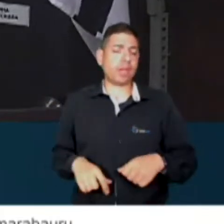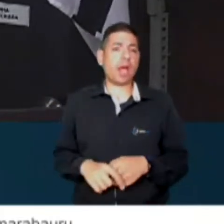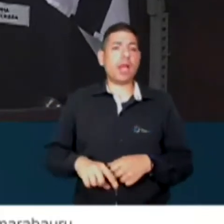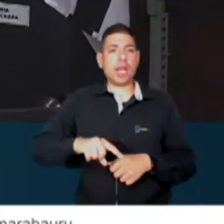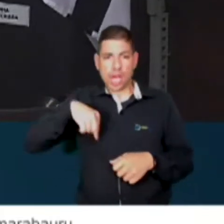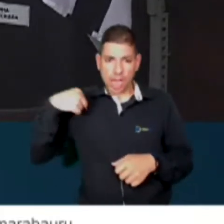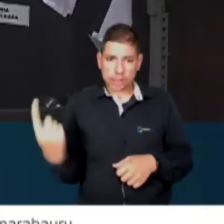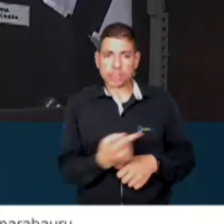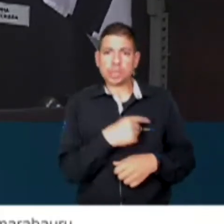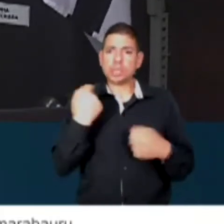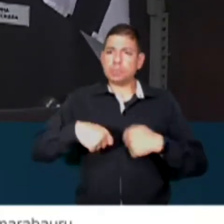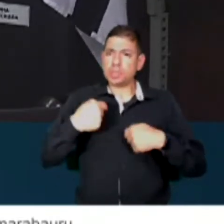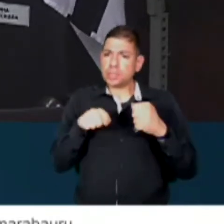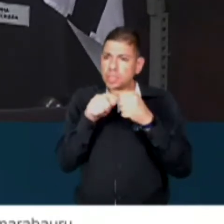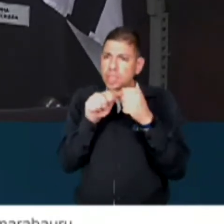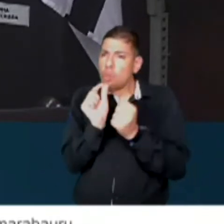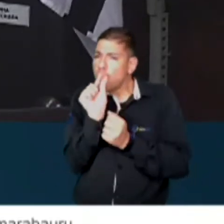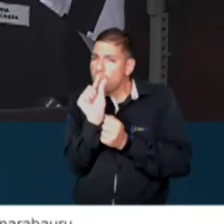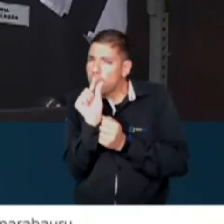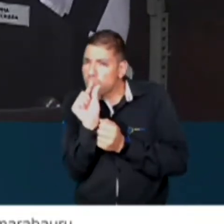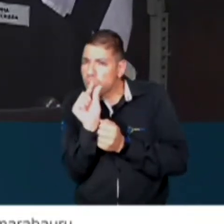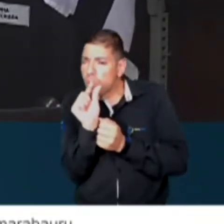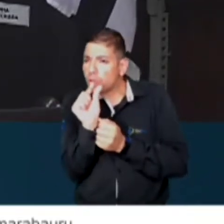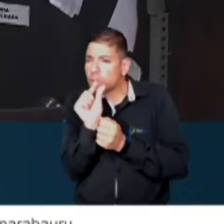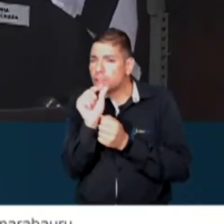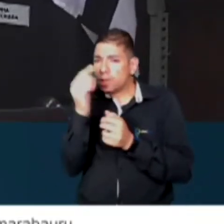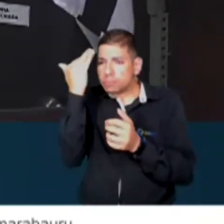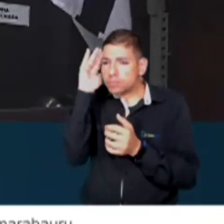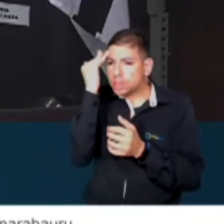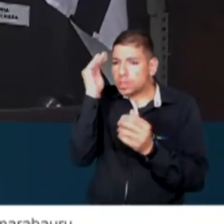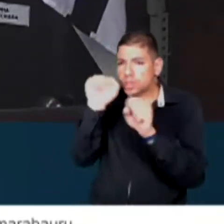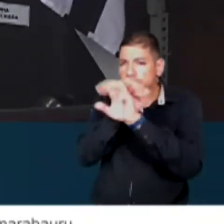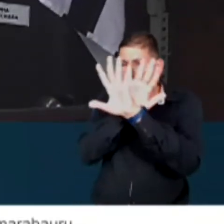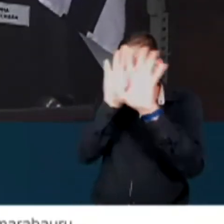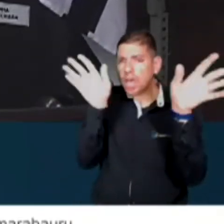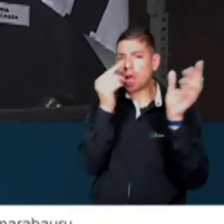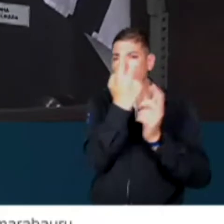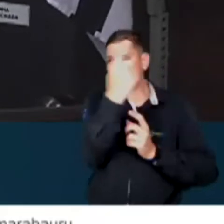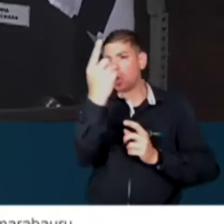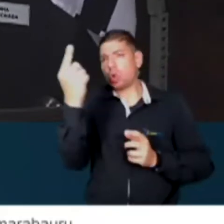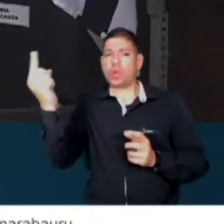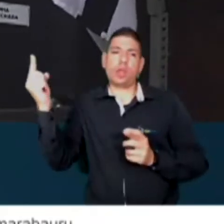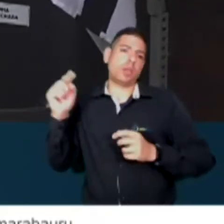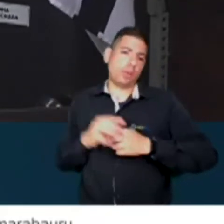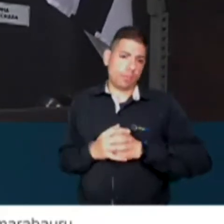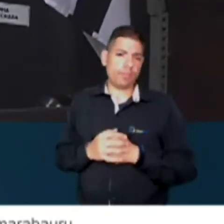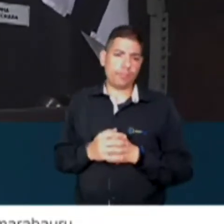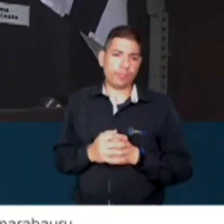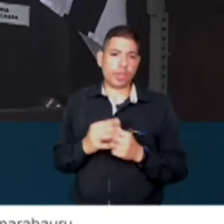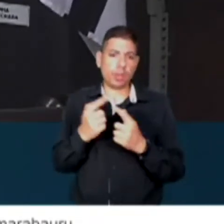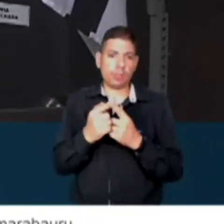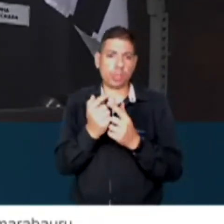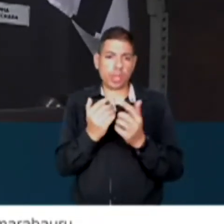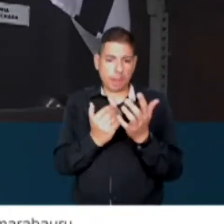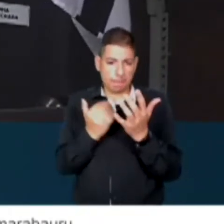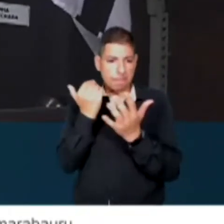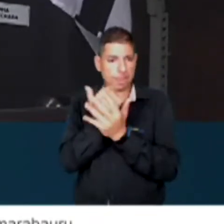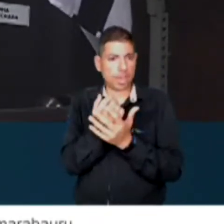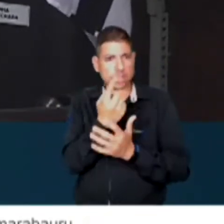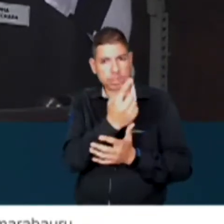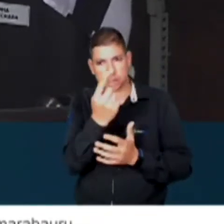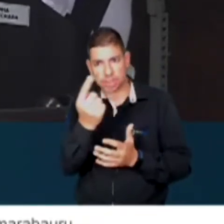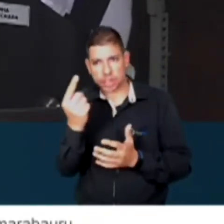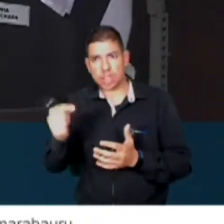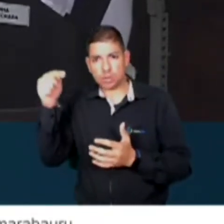dessa compreensividade para com o outro. Porque, na maioria das vezes, todos aqui que for apresentar têm